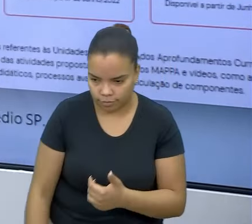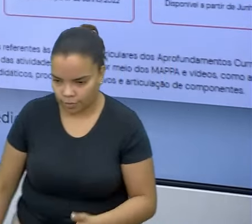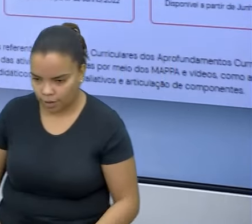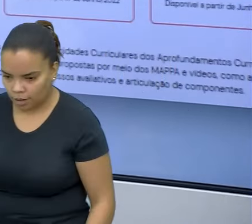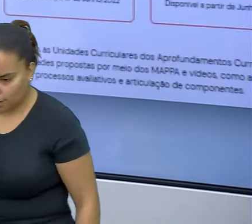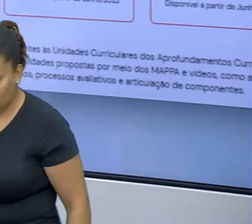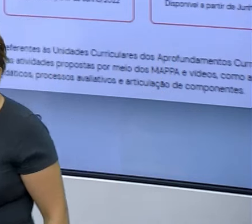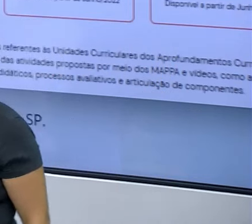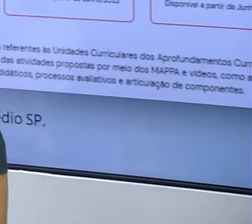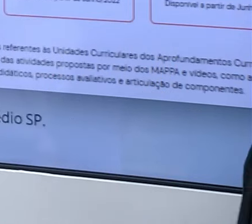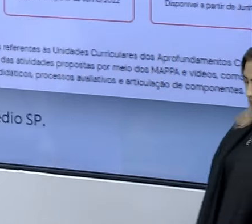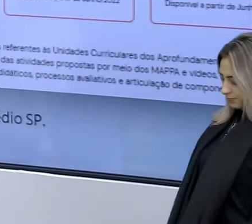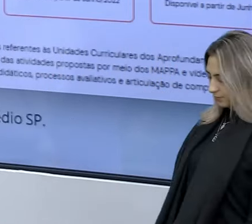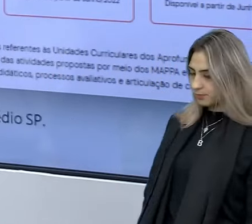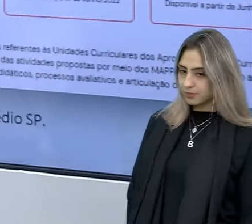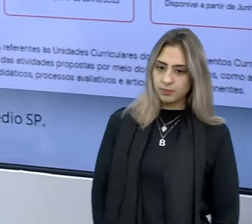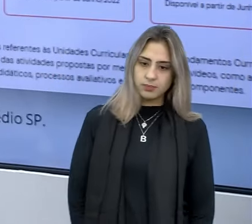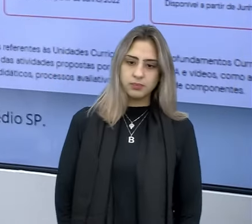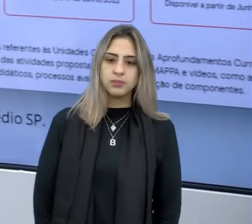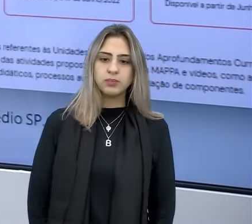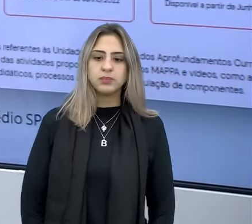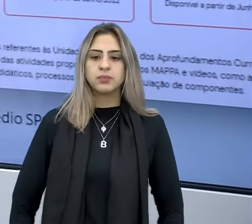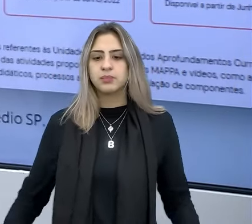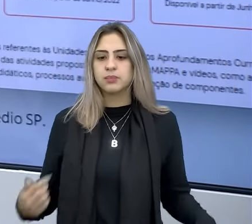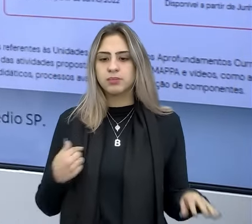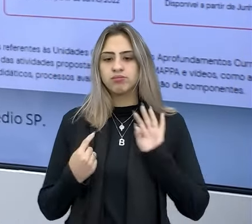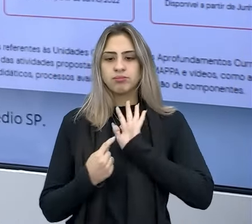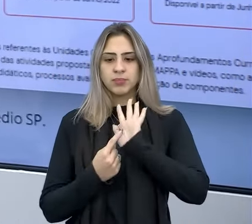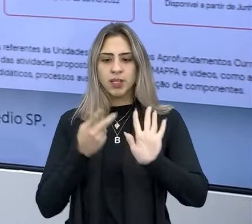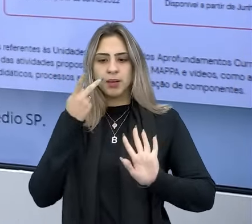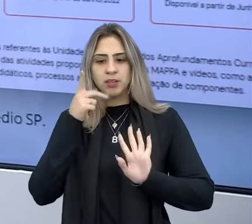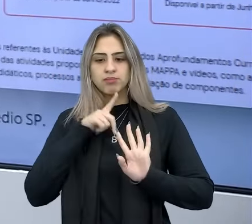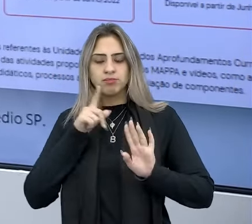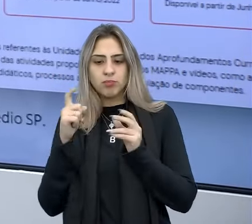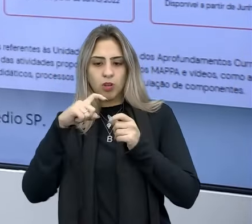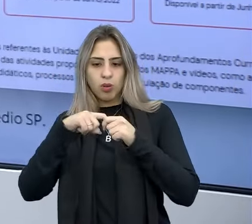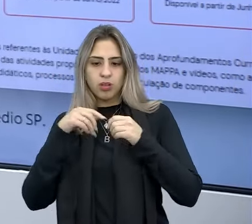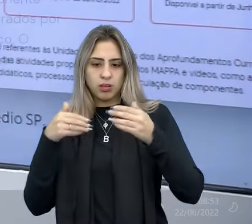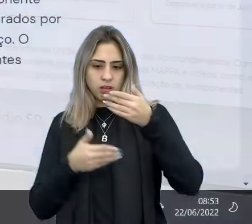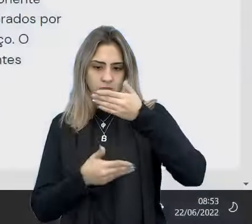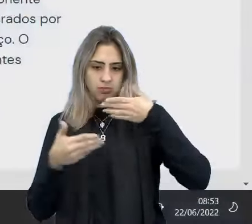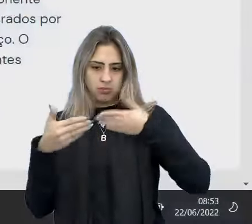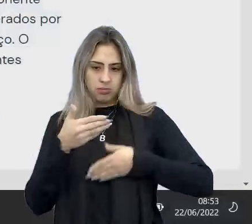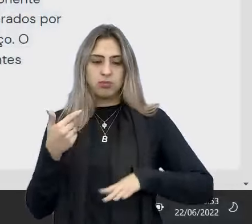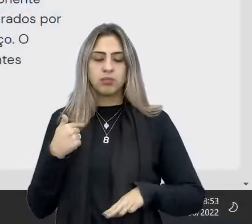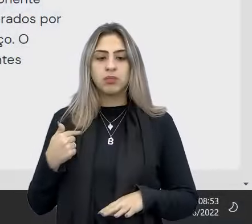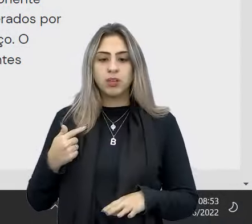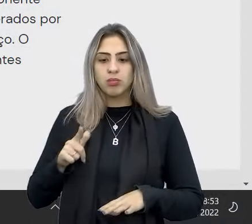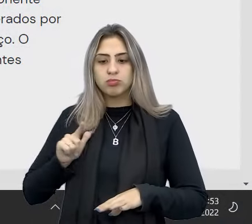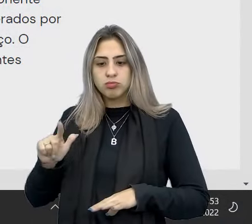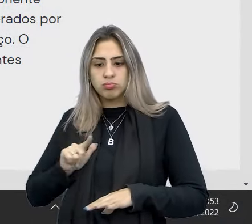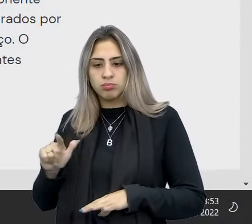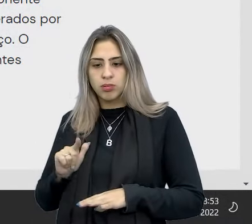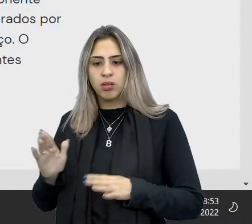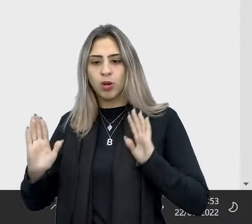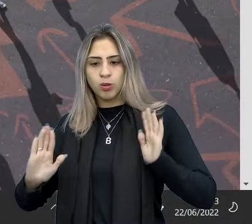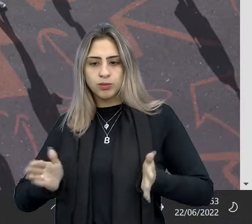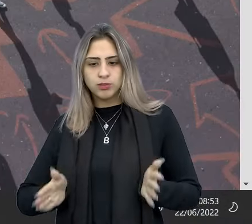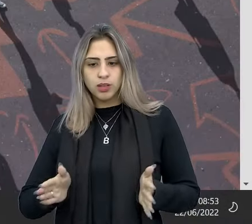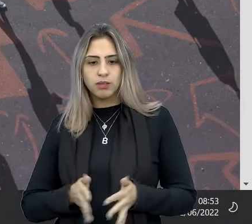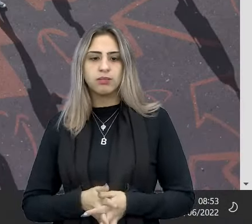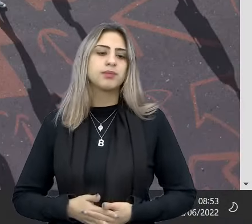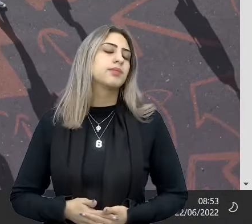atestado. Tem aqui, deixa eu mostrar para vocês, voltando aqui para a tela, né? Se eu entrar, ó, vou voltar